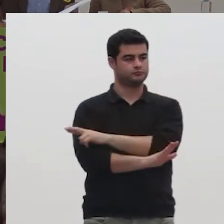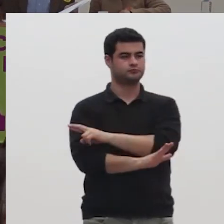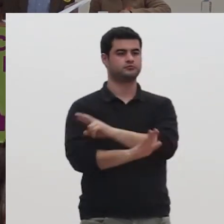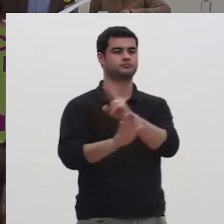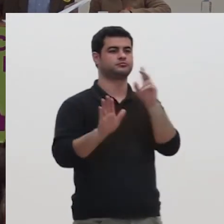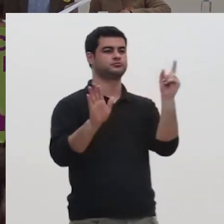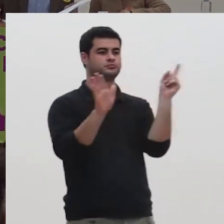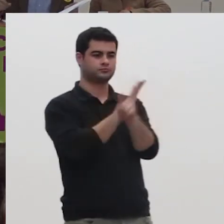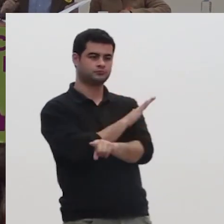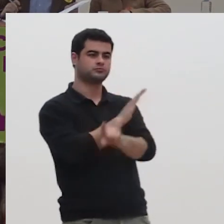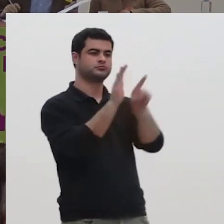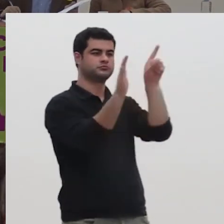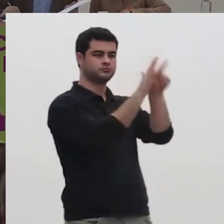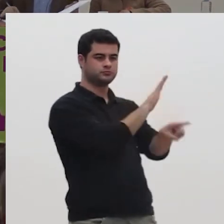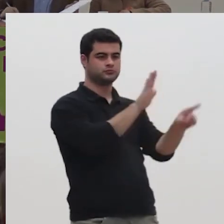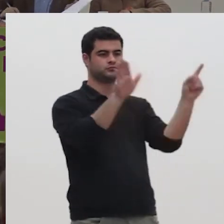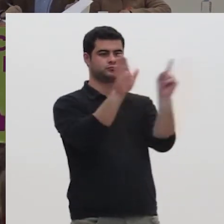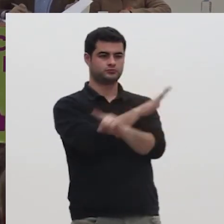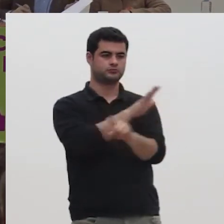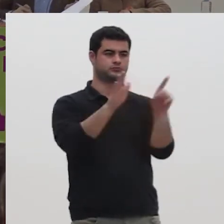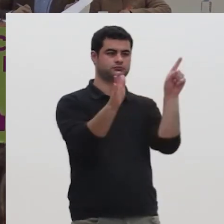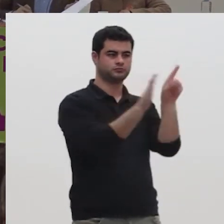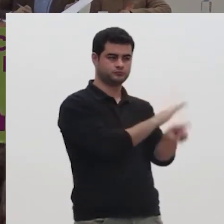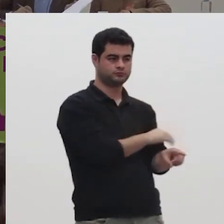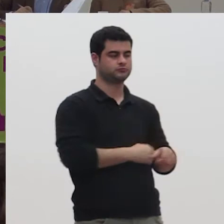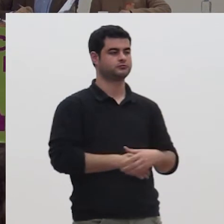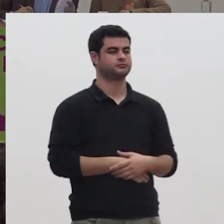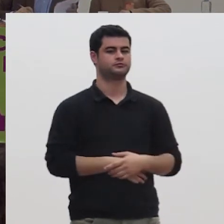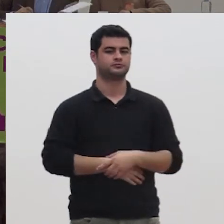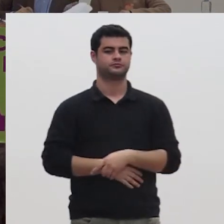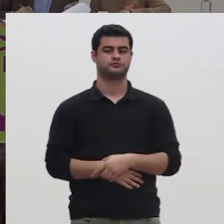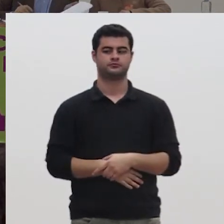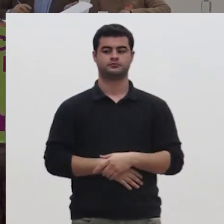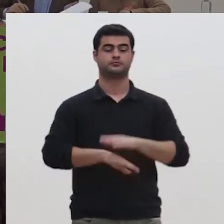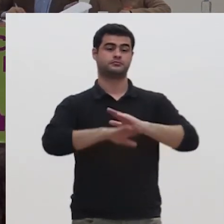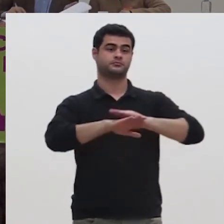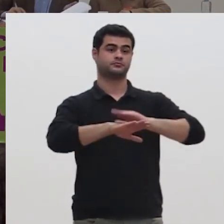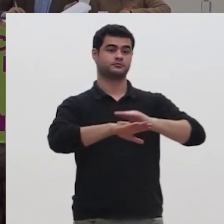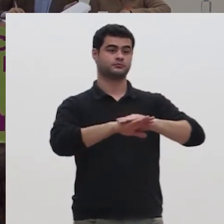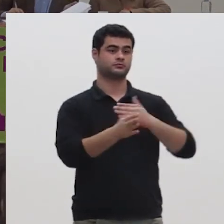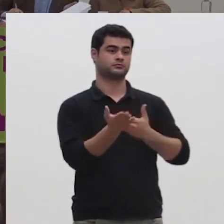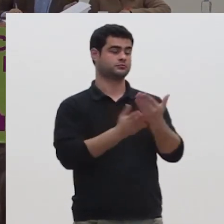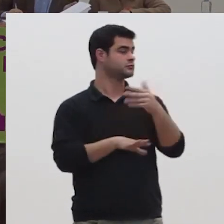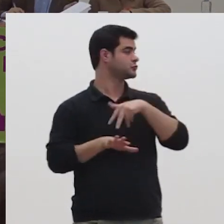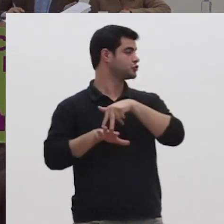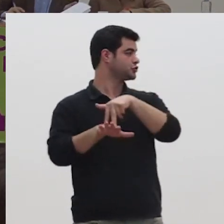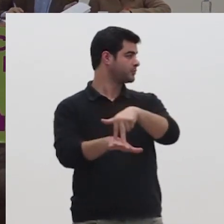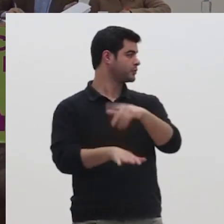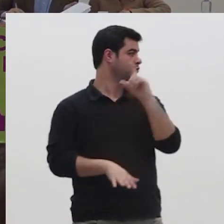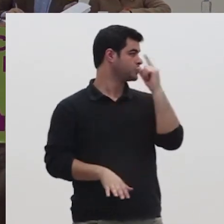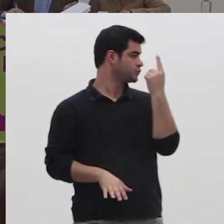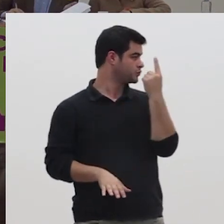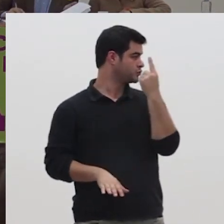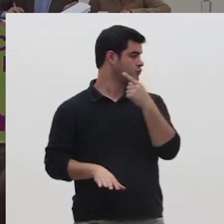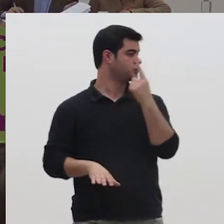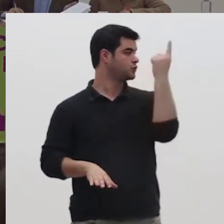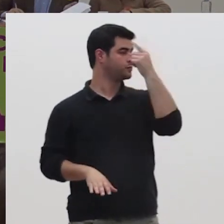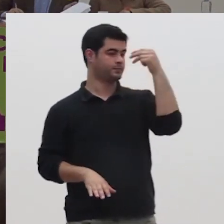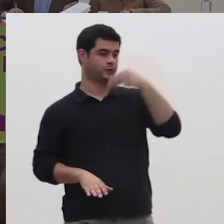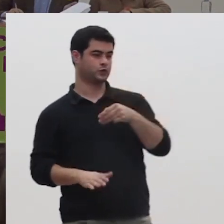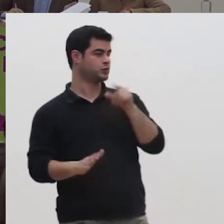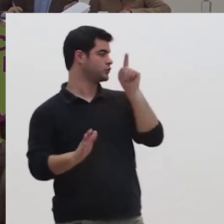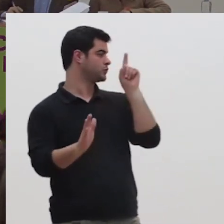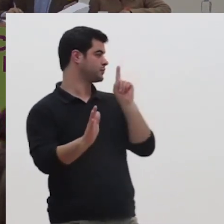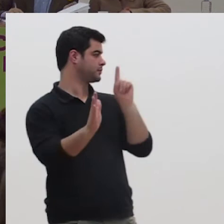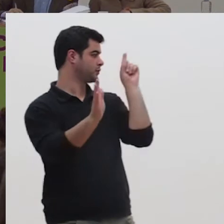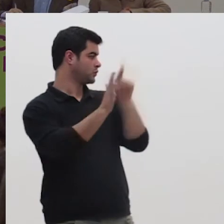a réplica e tréplica. Daí vai começar com a chapa 1. 1 minuto para formular